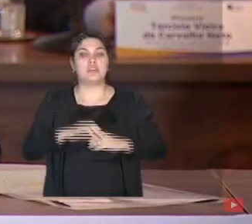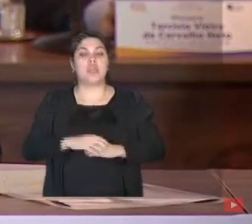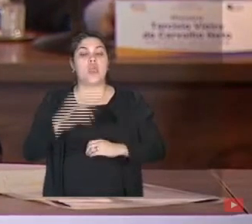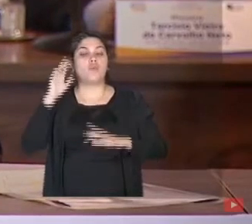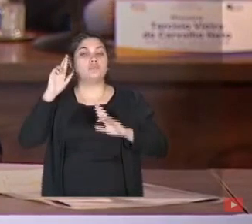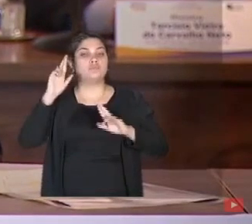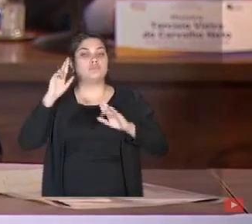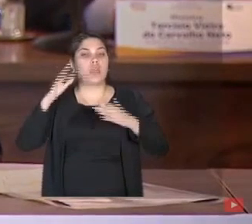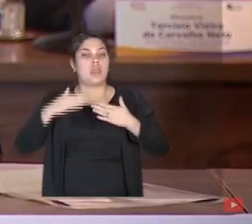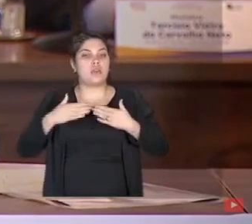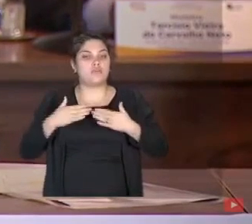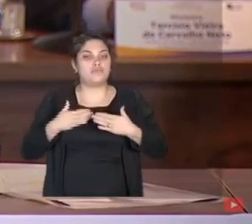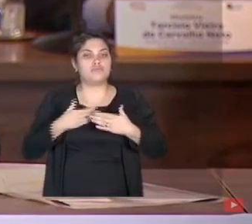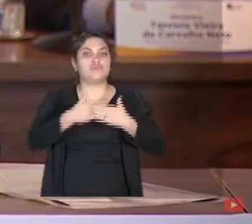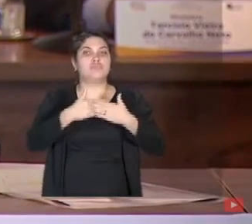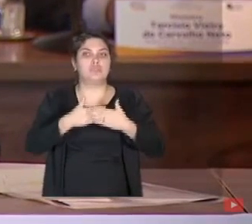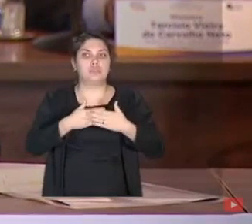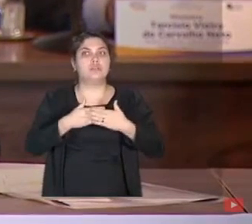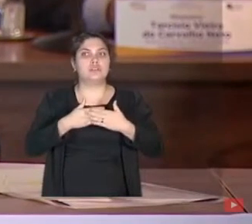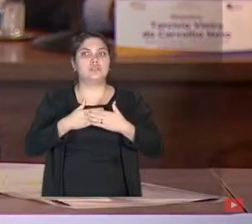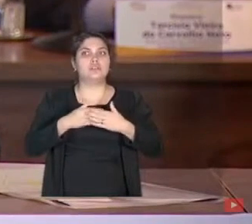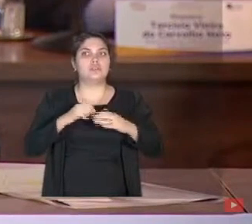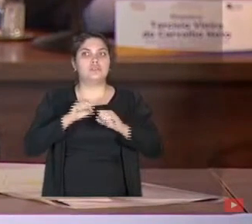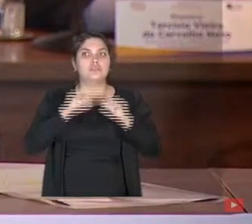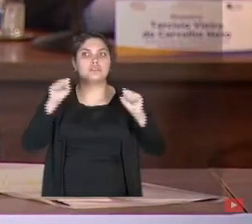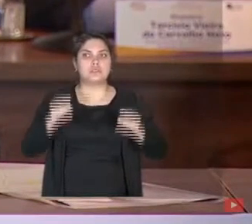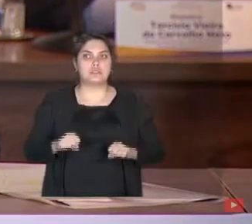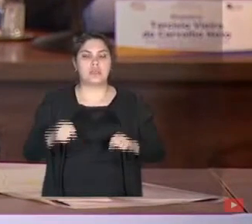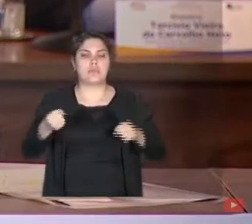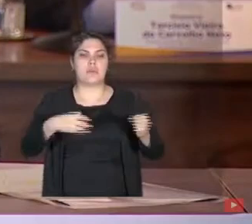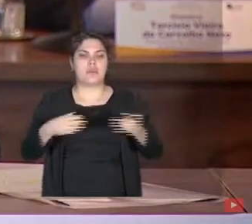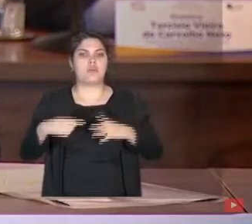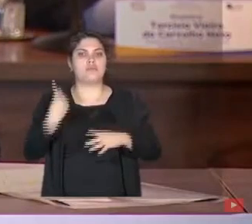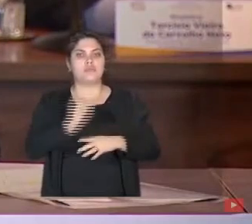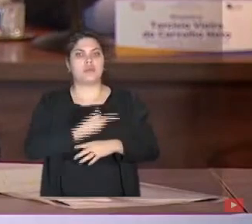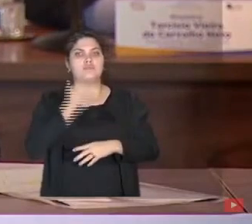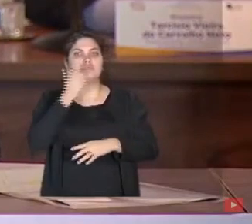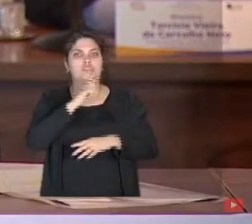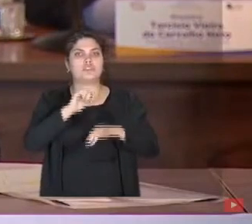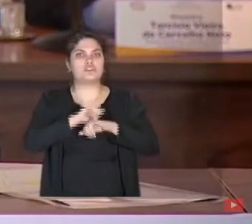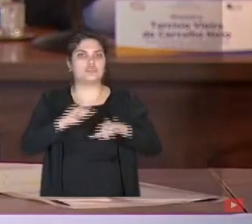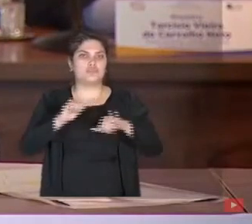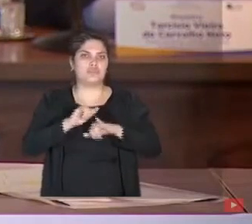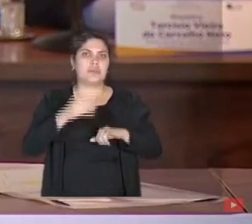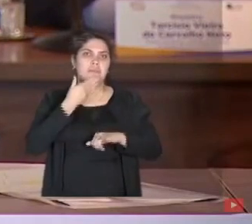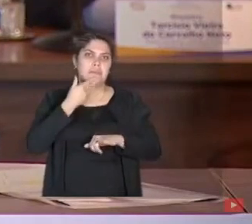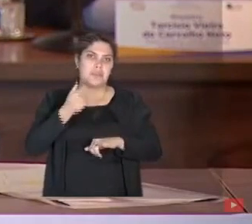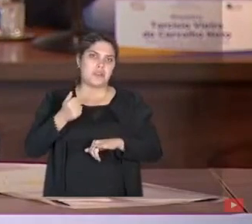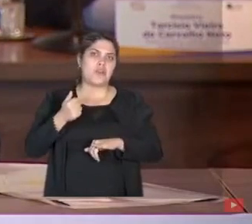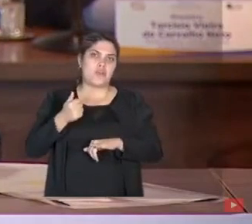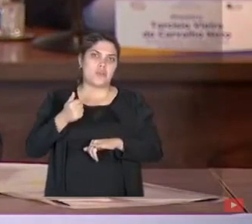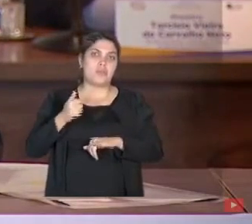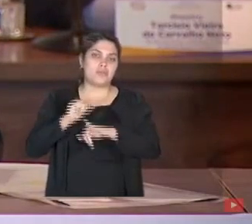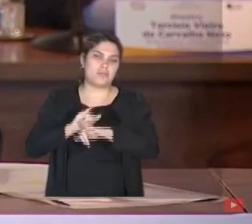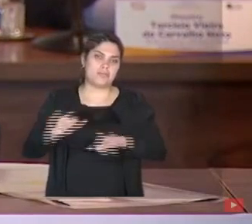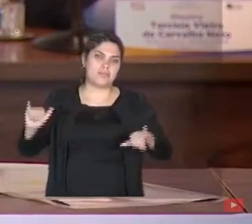que em breve o sistema totalmente regularizado nós possamos divulgar as informações.